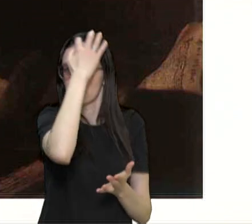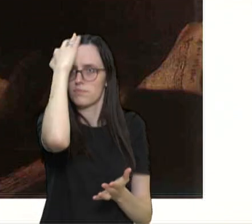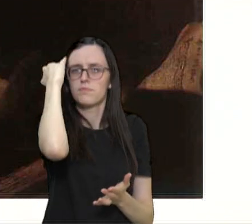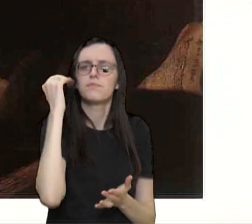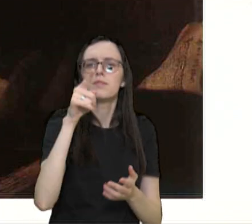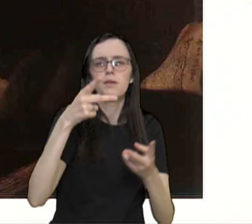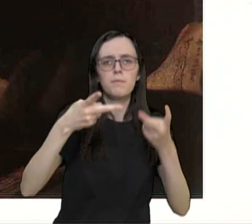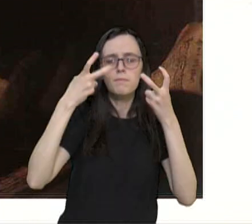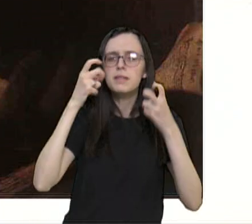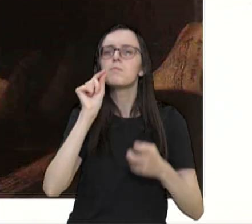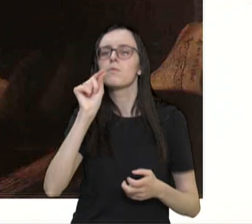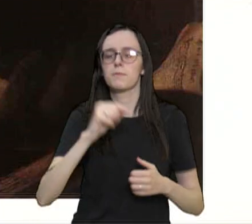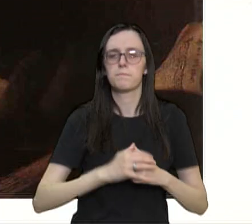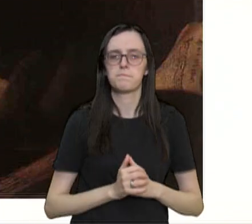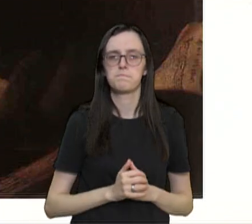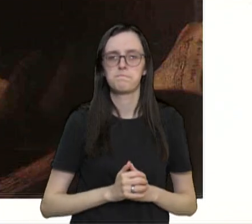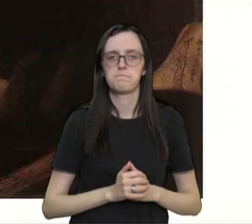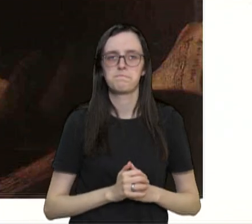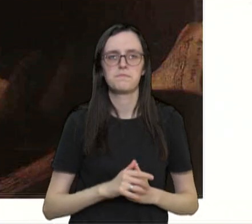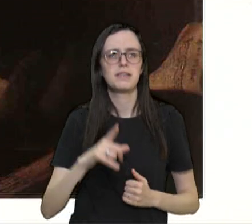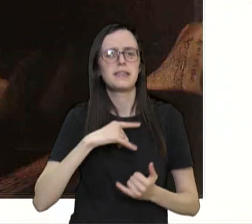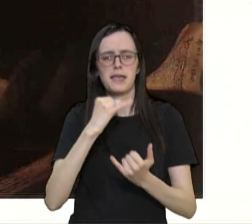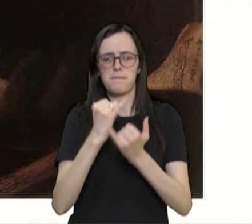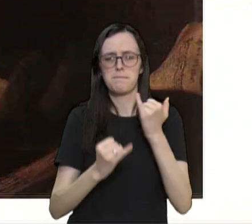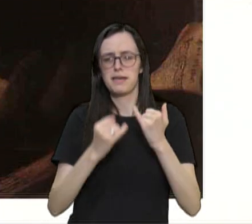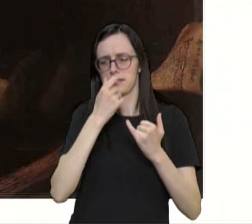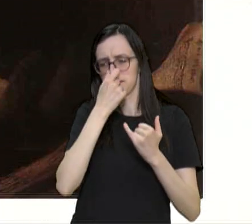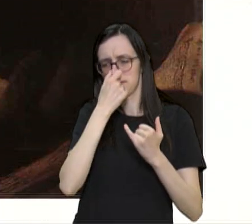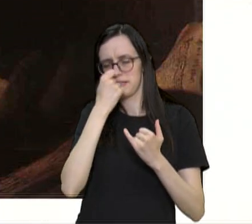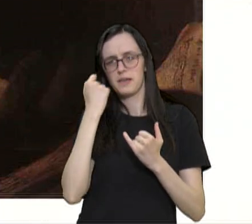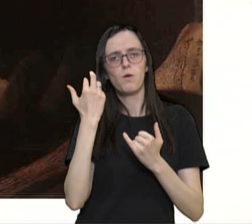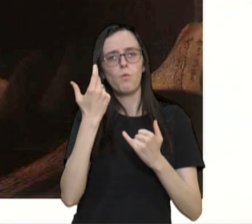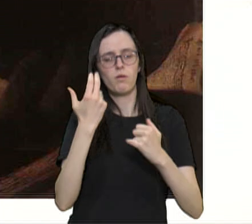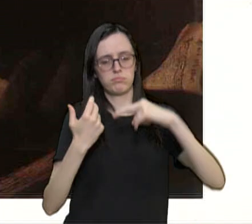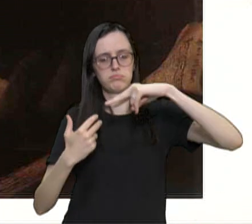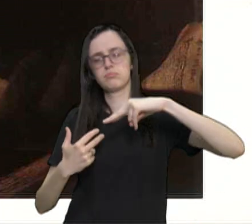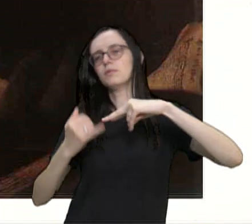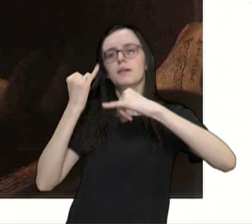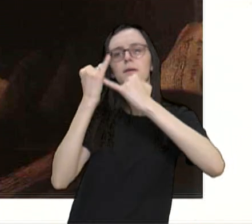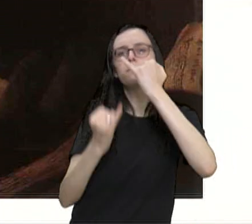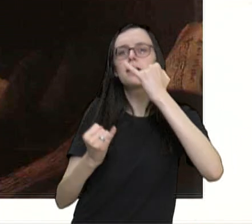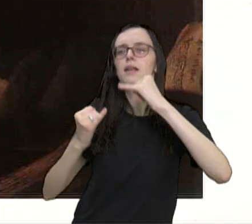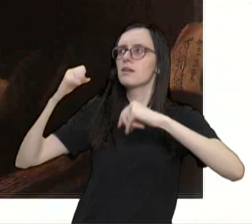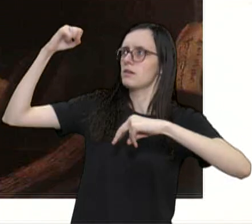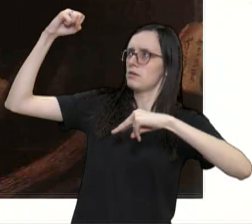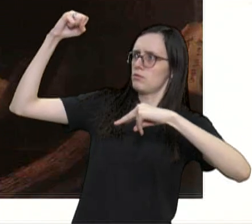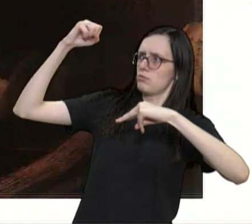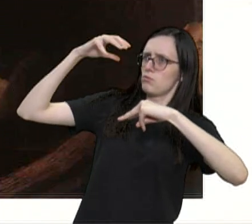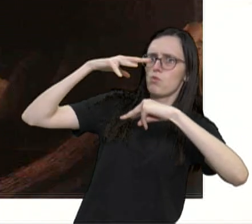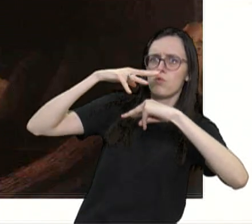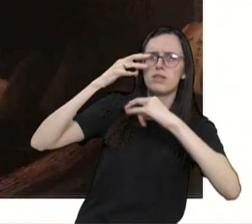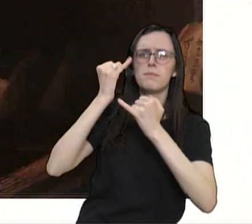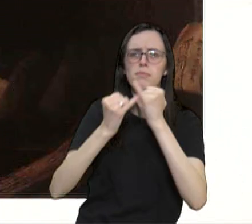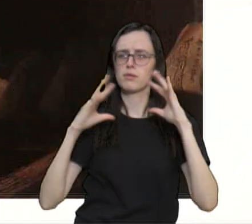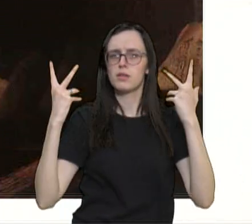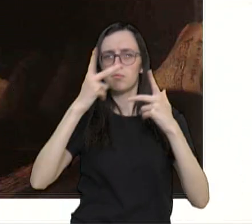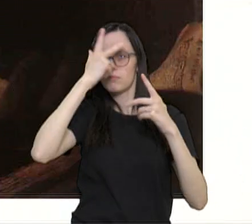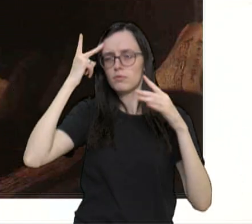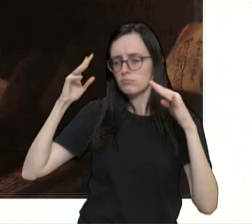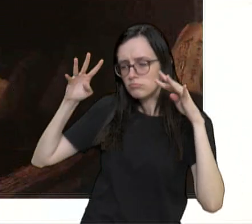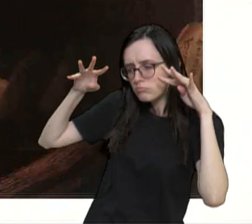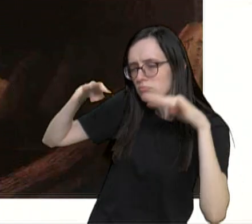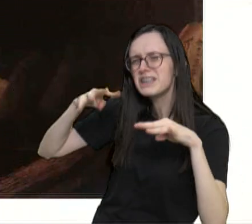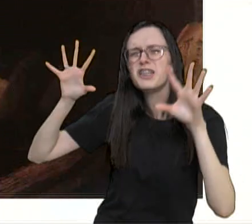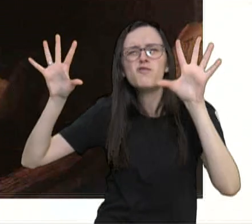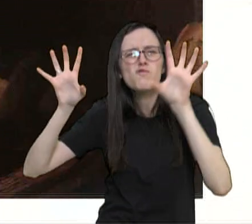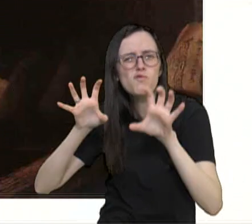só como parece que tem uma luz própria, né, focada só naquilo, e o resto vira um breu, vira uma escuridão.